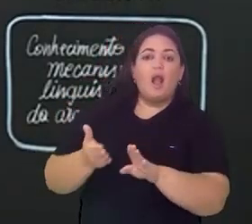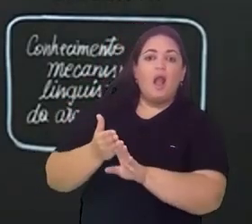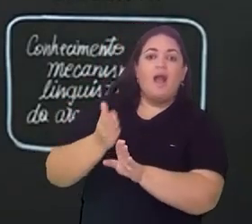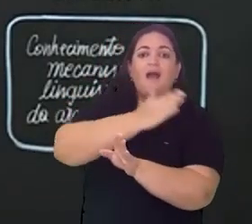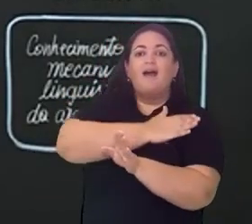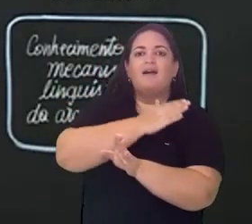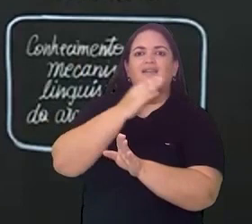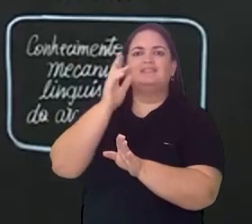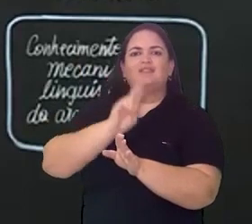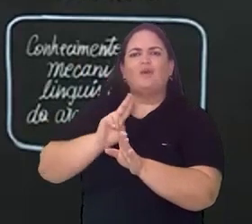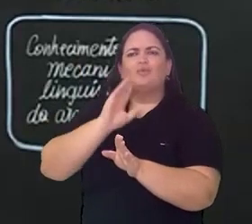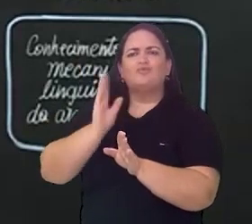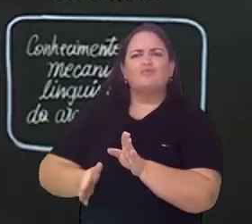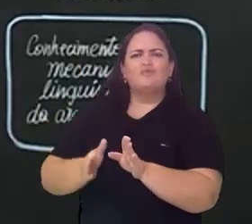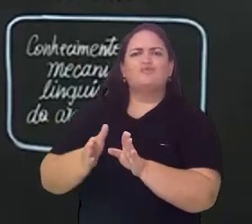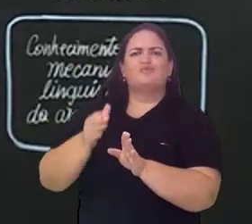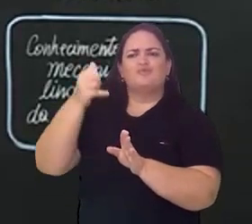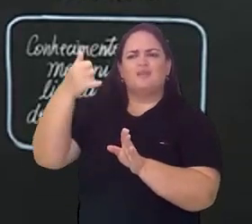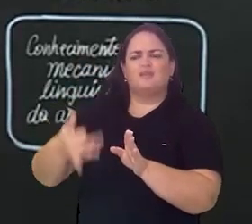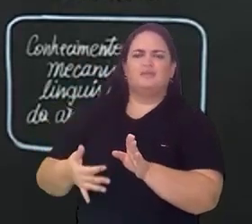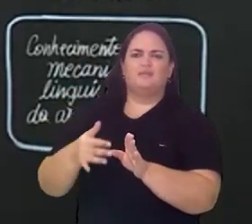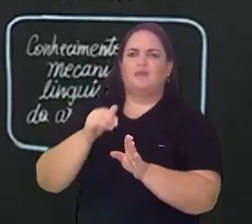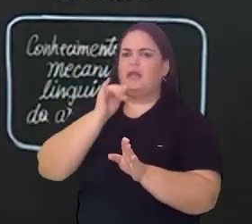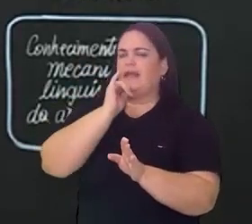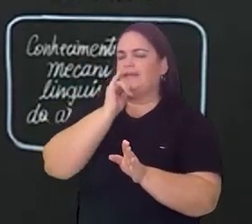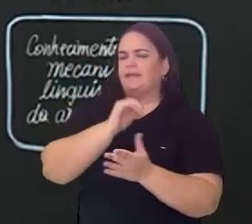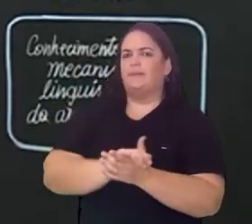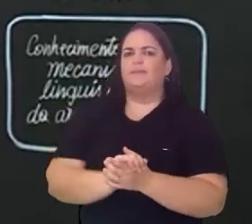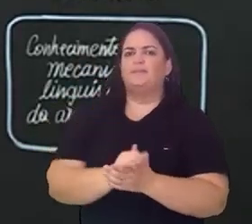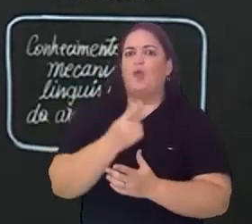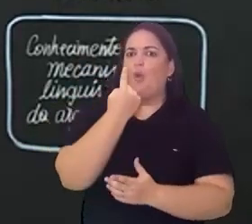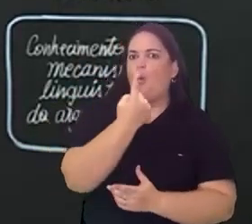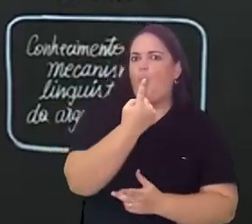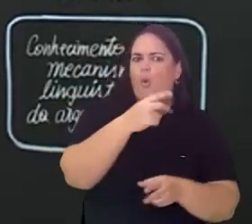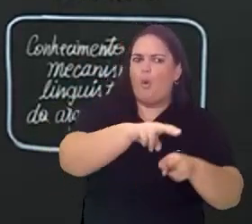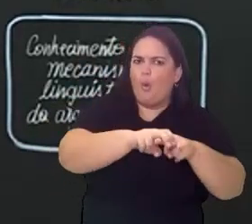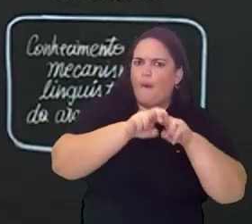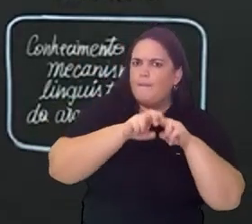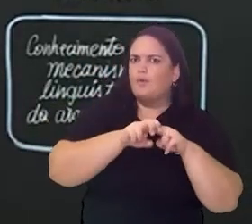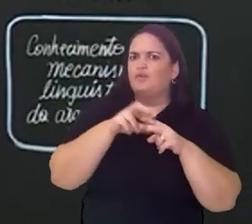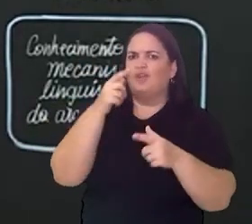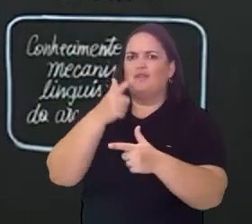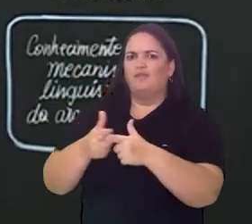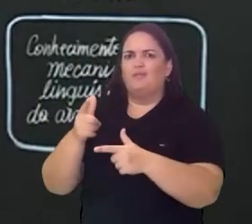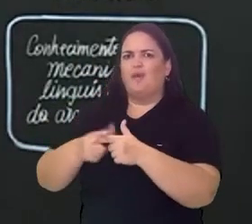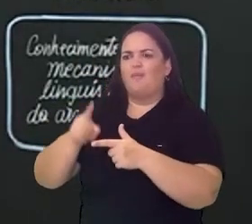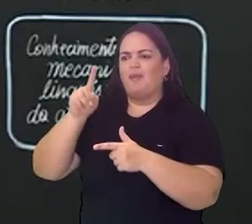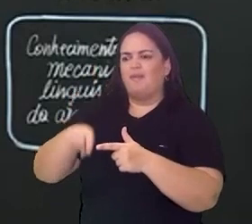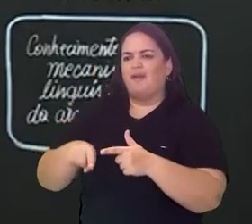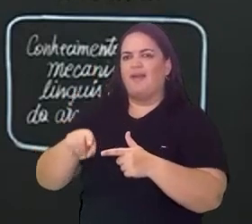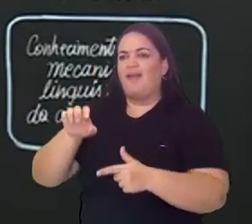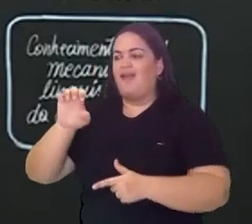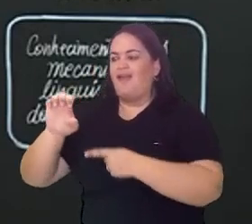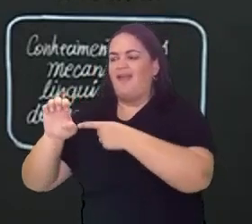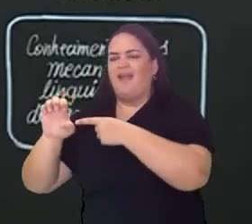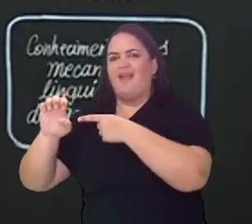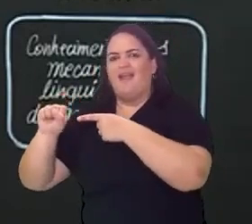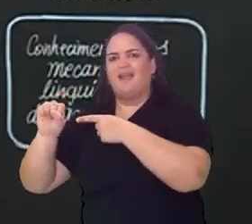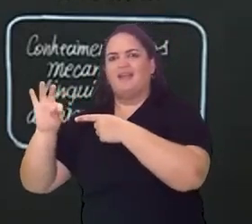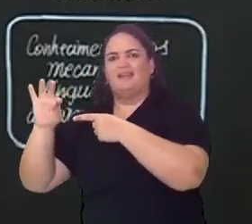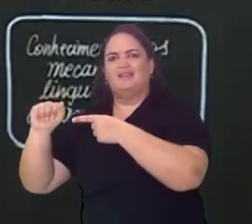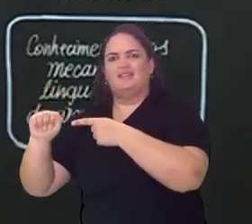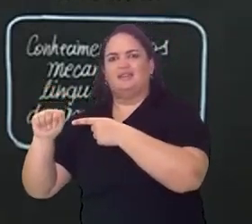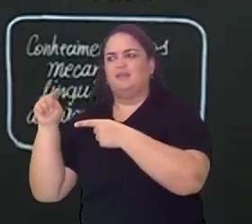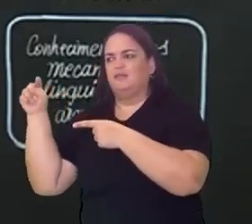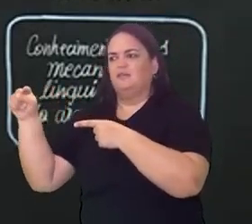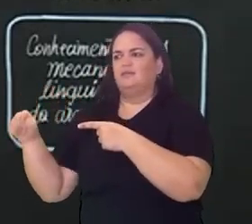construção linguística. Quando eu digo, por exemplo, uma das razões para o problema é esta, 2 pontos. Aí eu